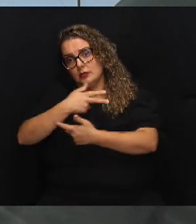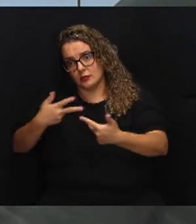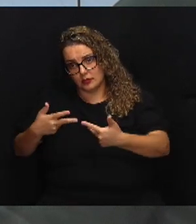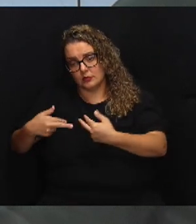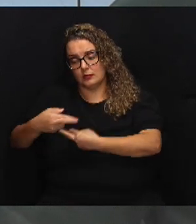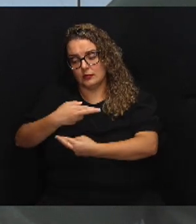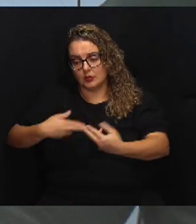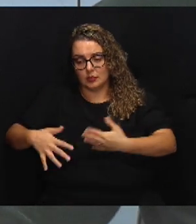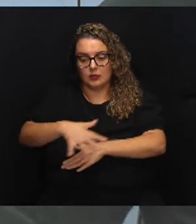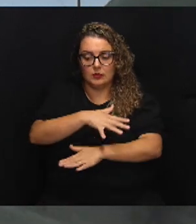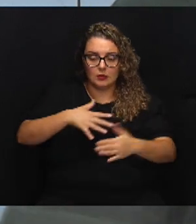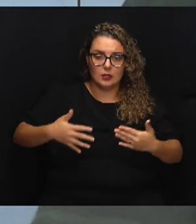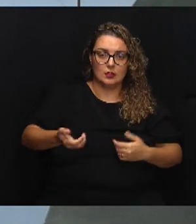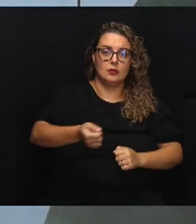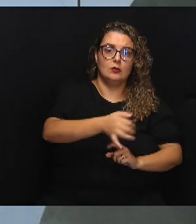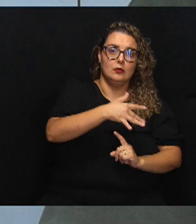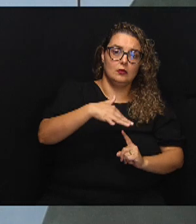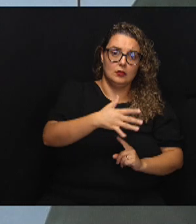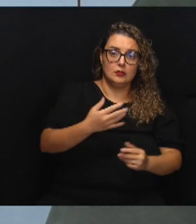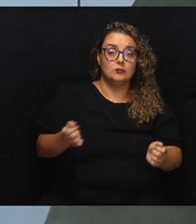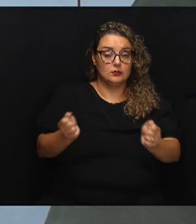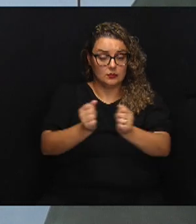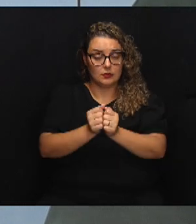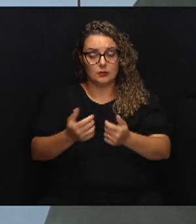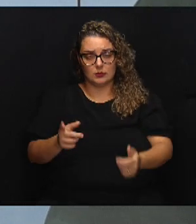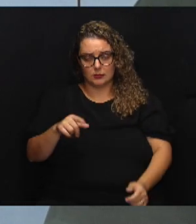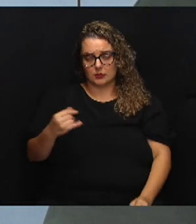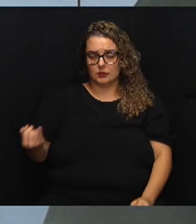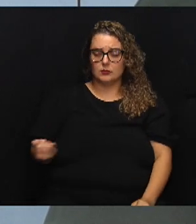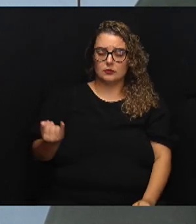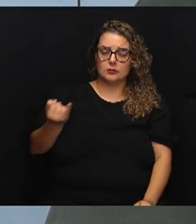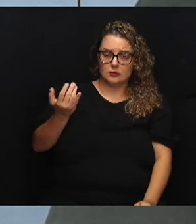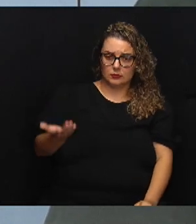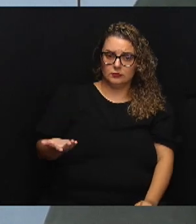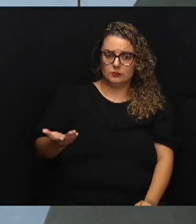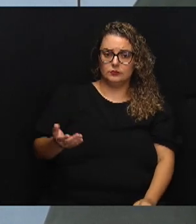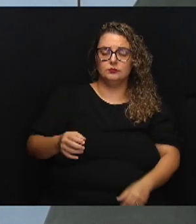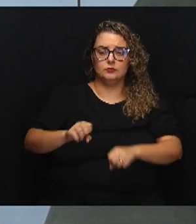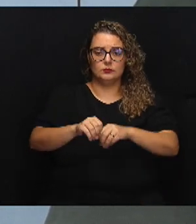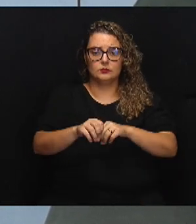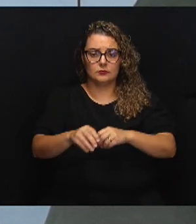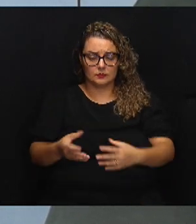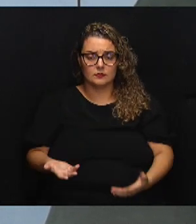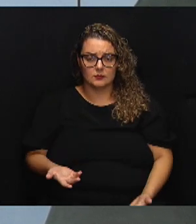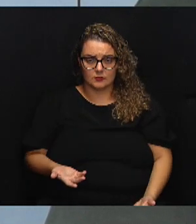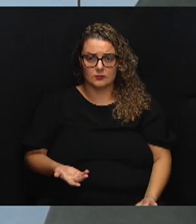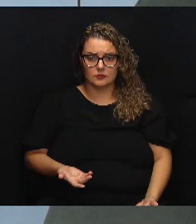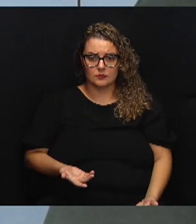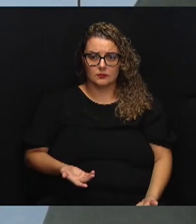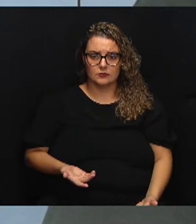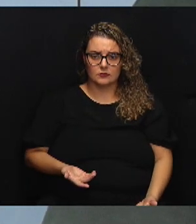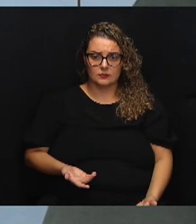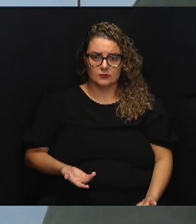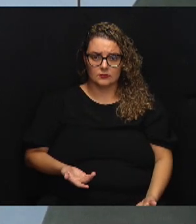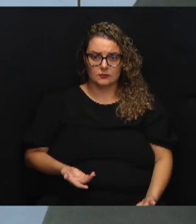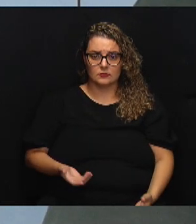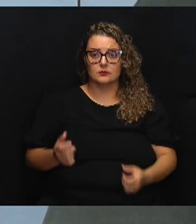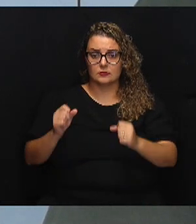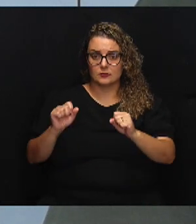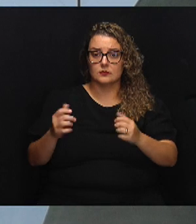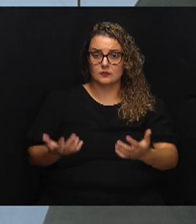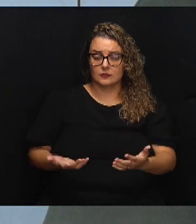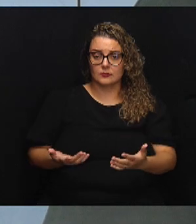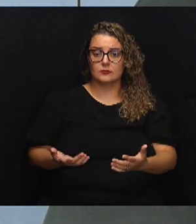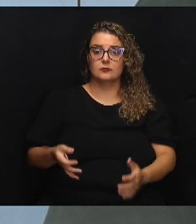junto. E é muito importante, né, esse tipo de ensino e que pode,